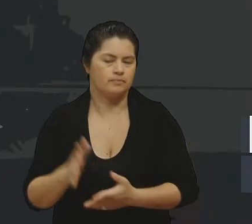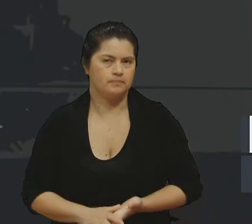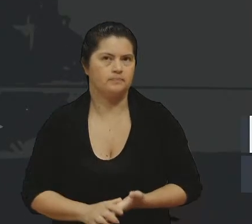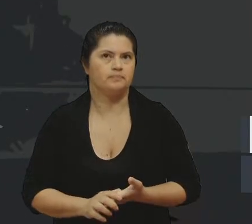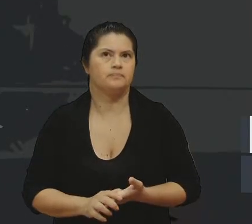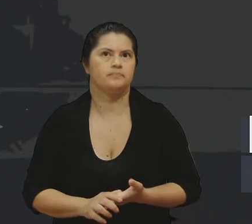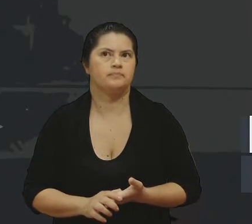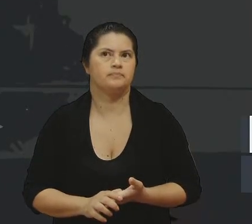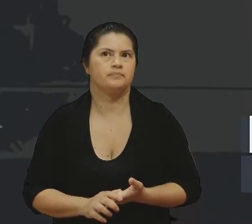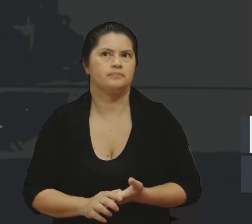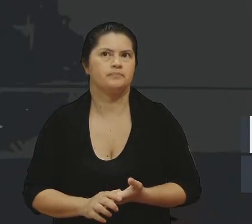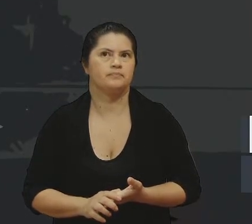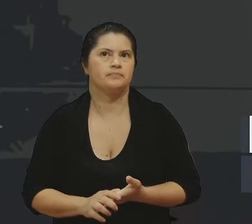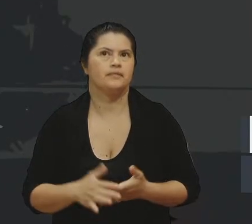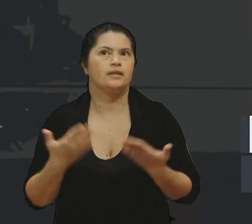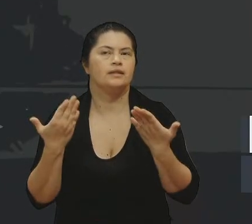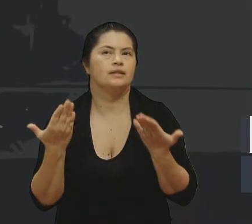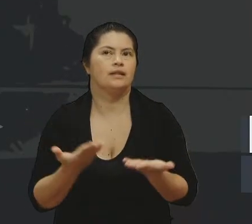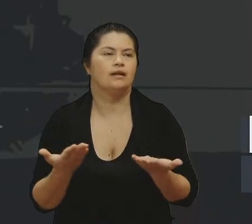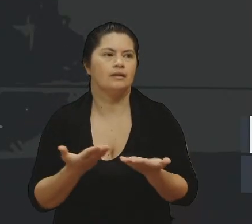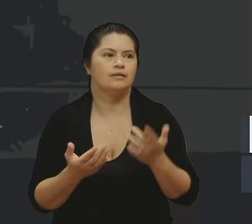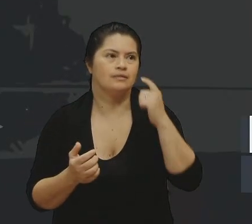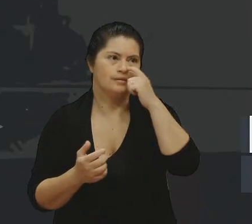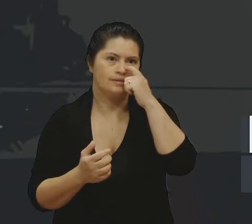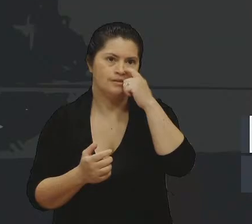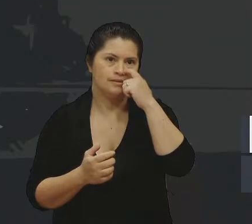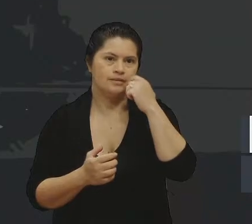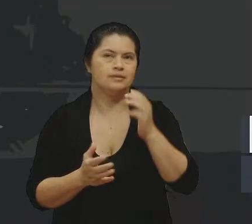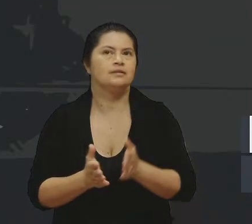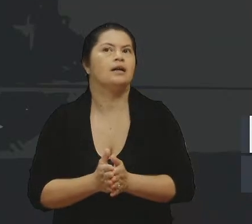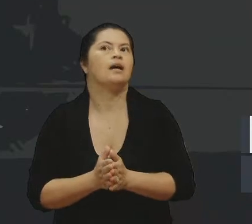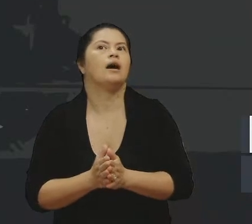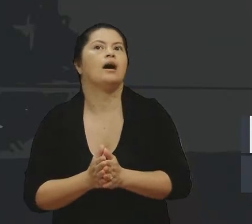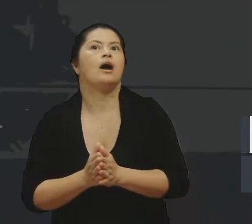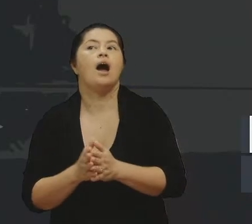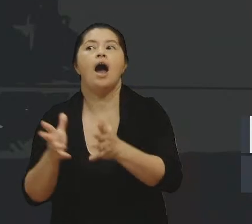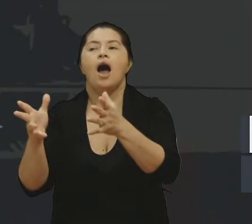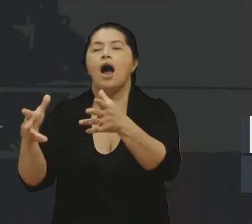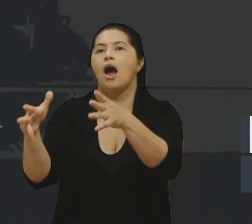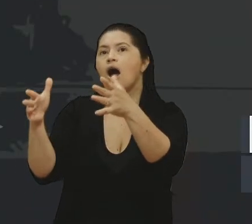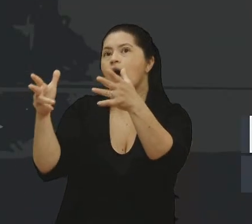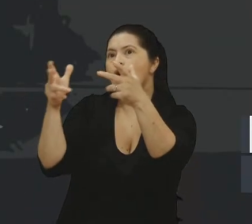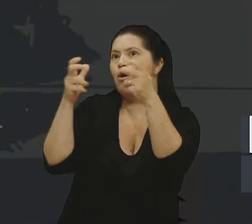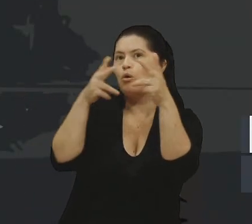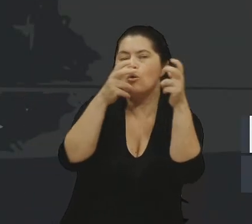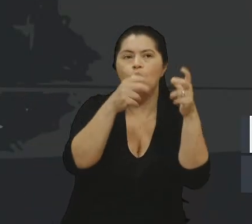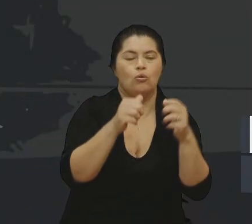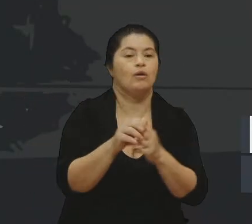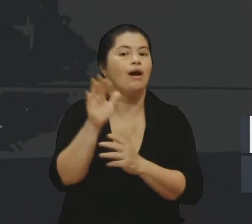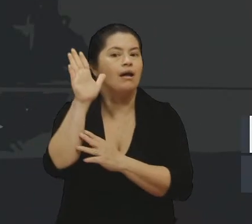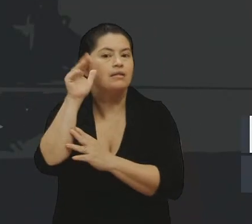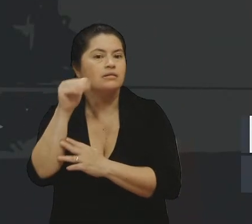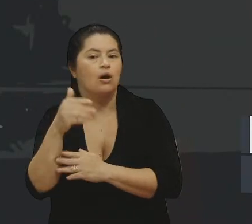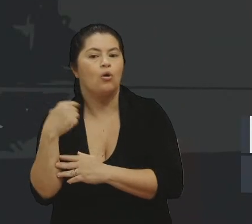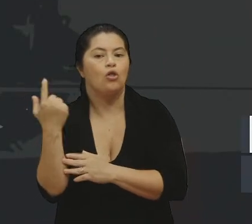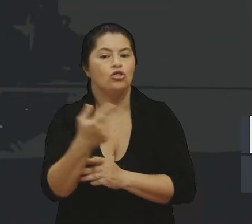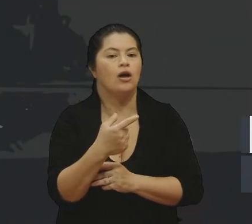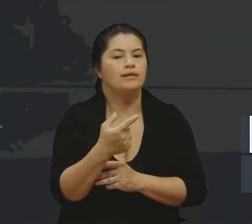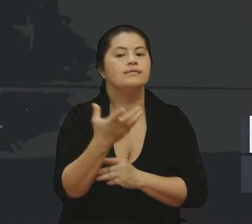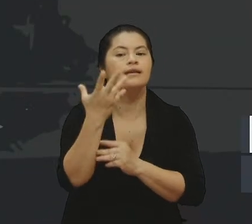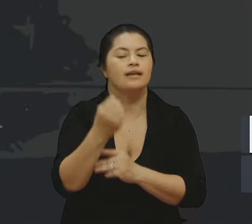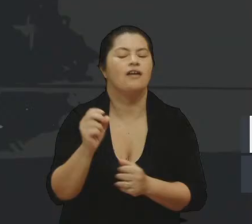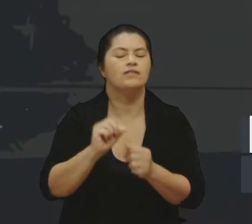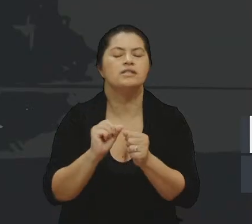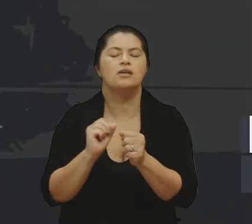eu falo sobre isso. Ó. Então, a gente quer gerar o quê? Comunicação de valor para atrair atenção de valor. É isso que faz sentido para nós se a gente quer posicionar a marca lá